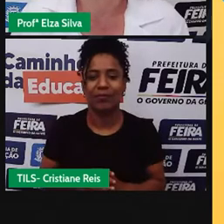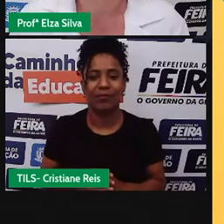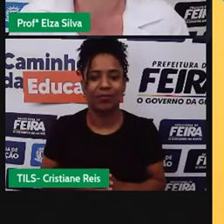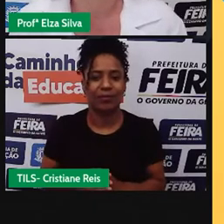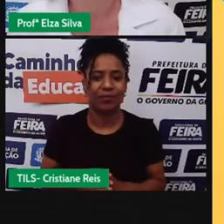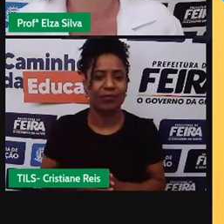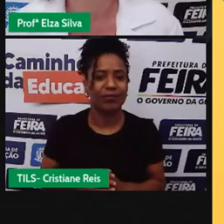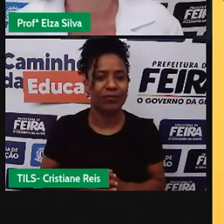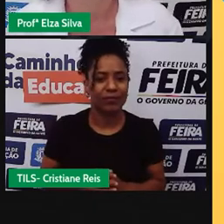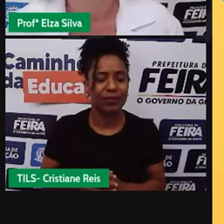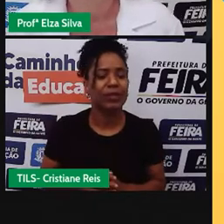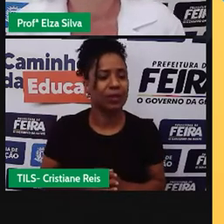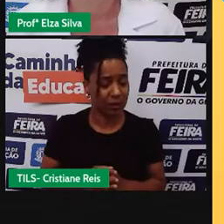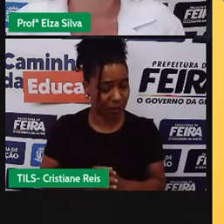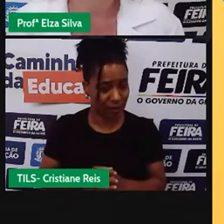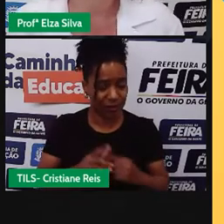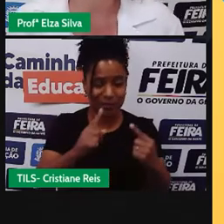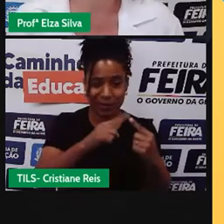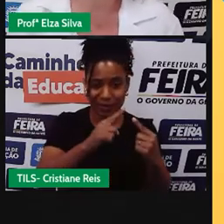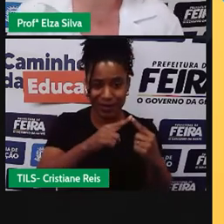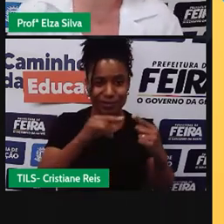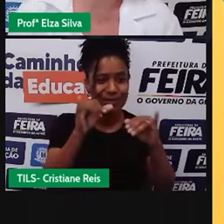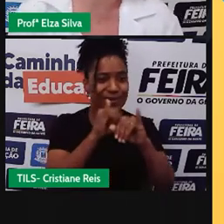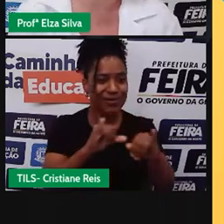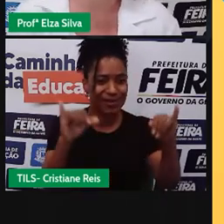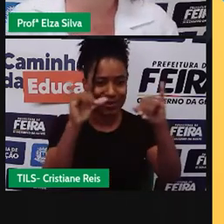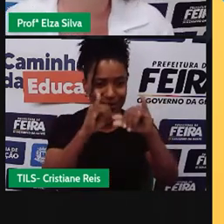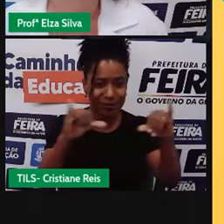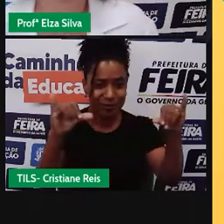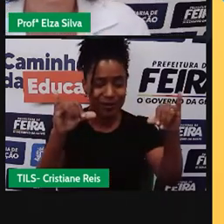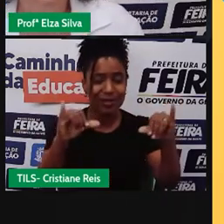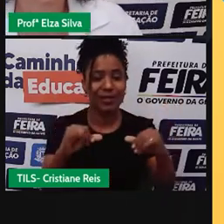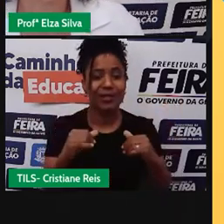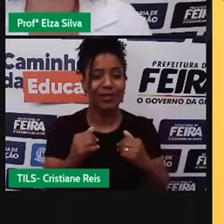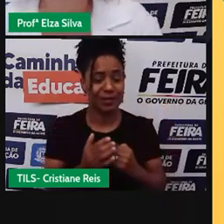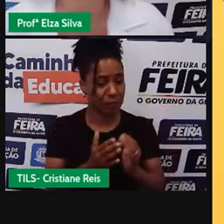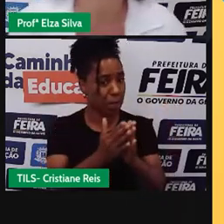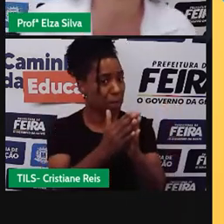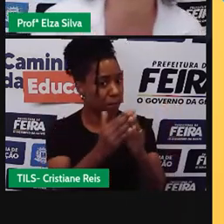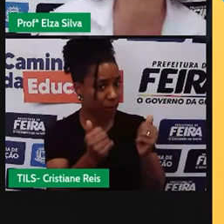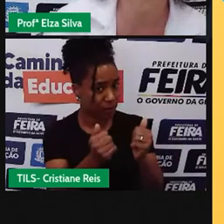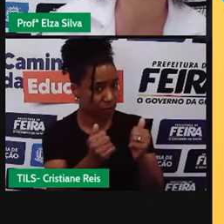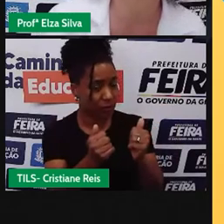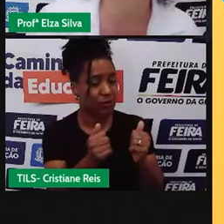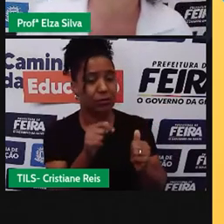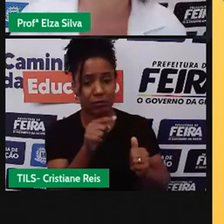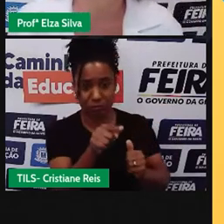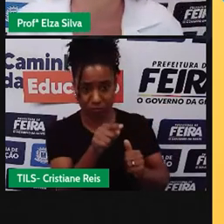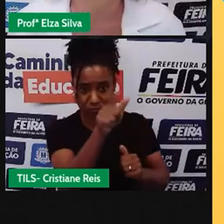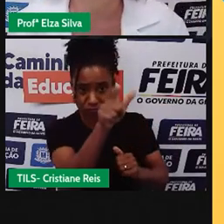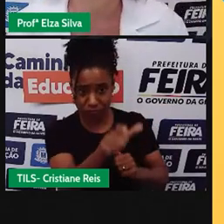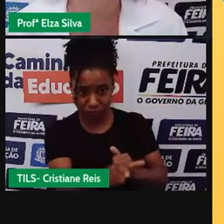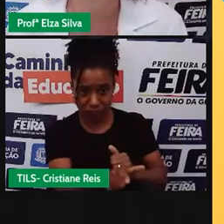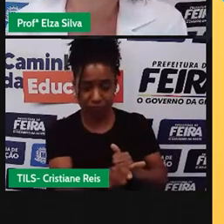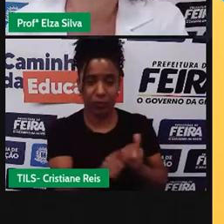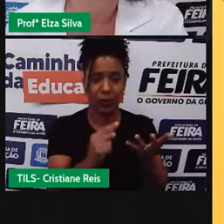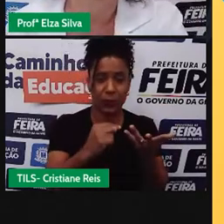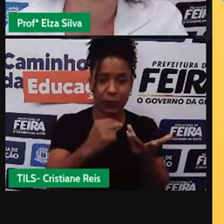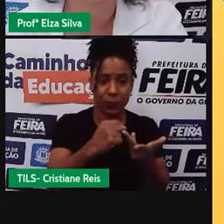No primeiro anúncio, eles solicitam que essa pessoa ela tem algumas habilidades, né?